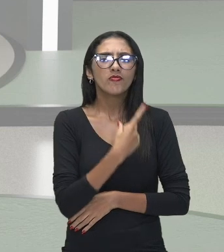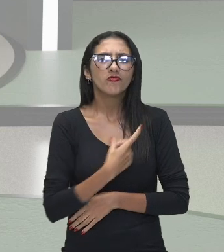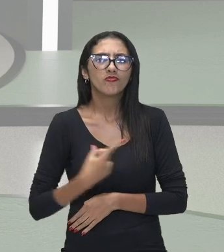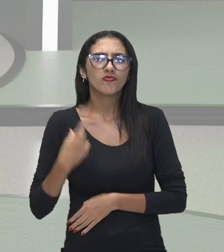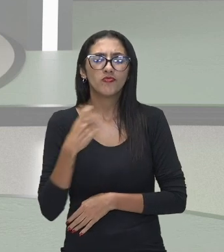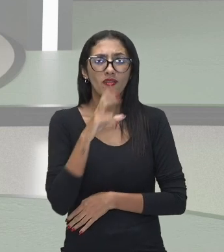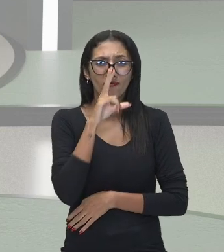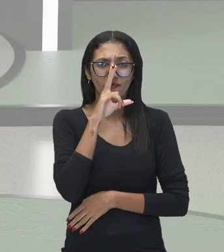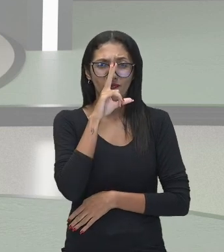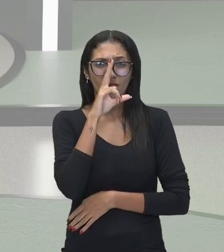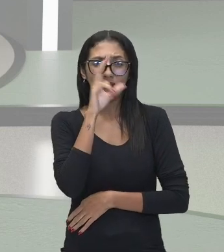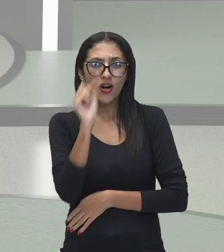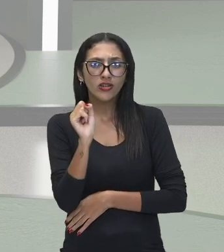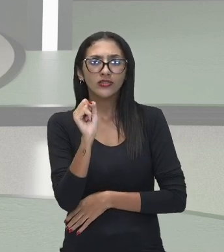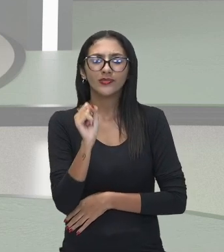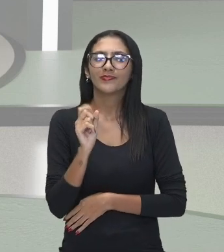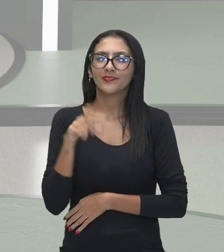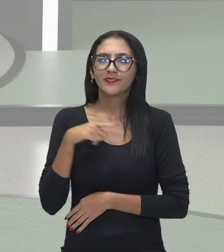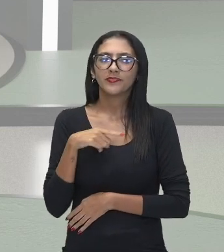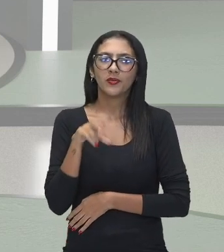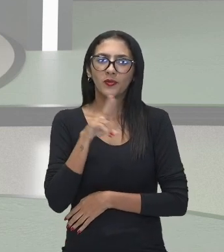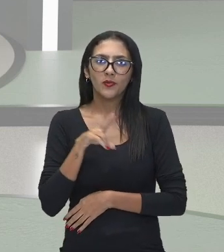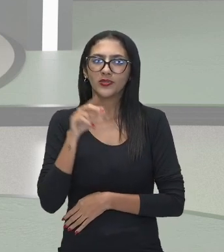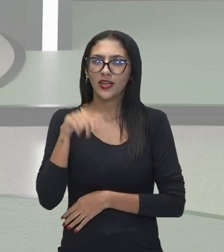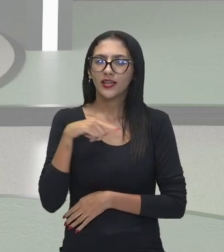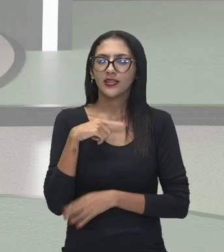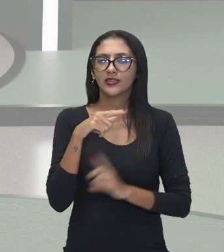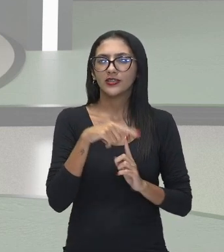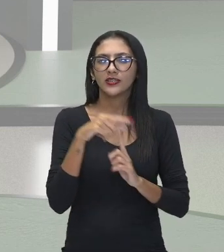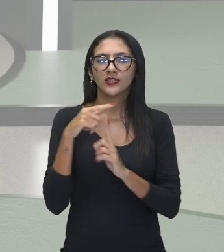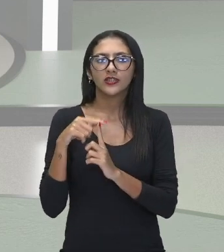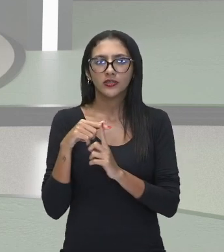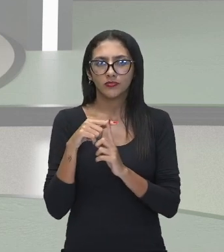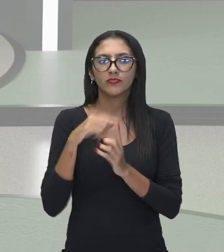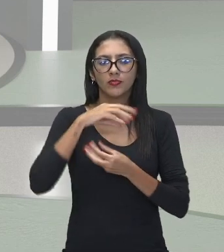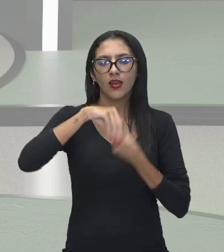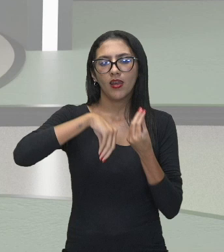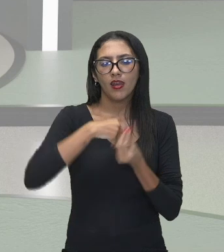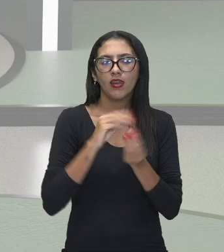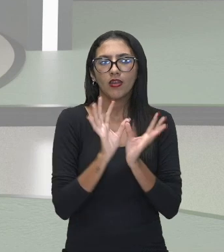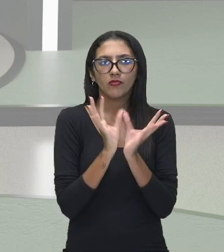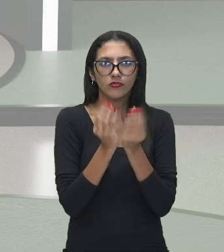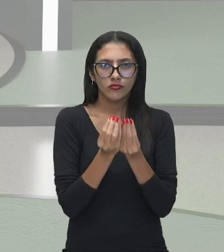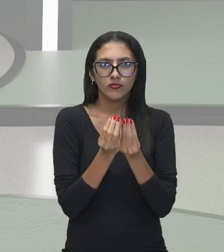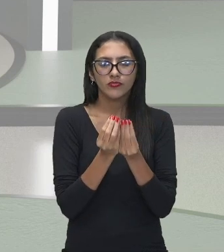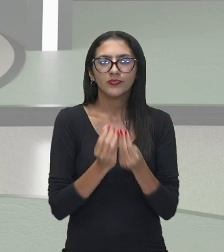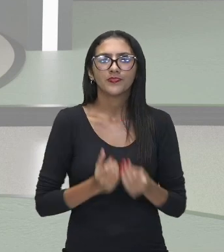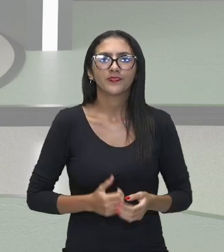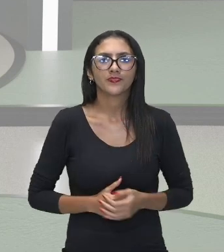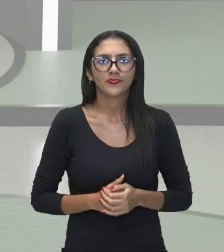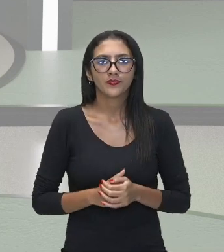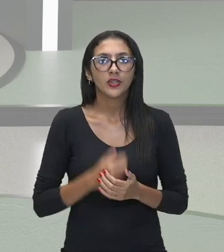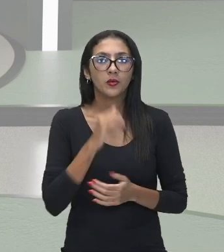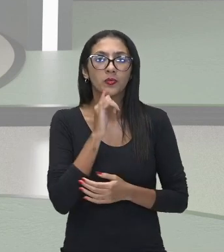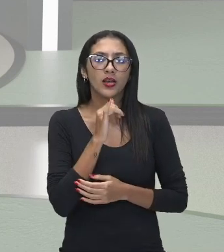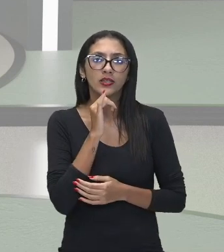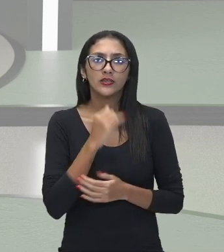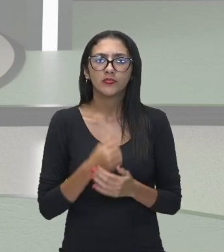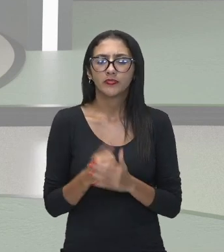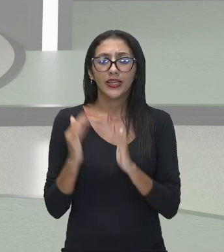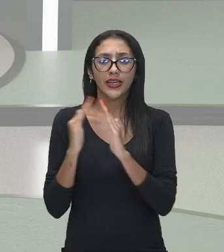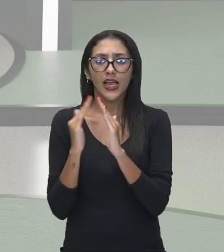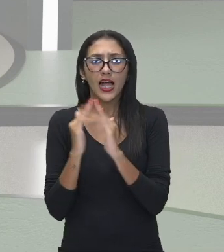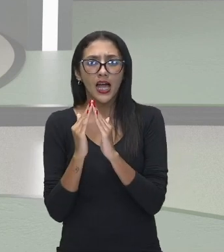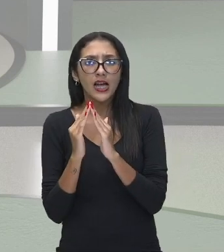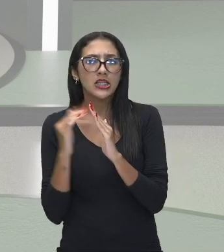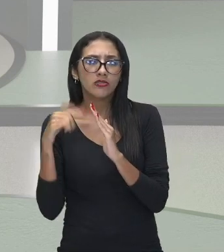causa desse tipo de alcadieno que tem nos óleos essenciais. A gente tem, por exemplo, em casa, muito fácil de